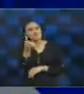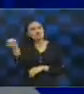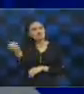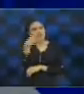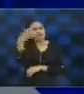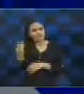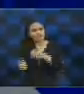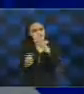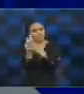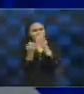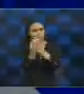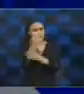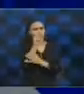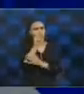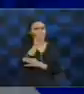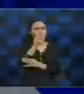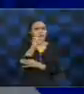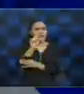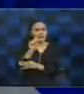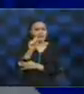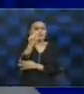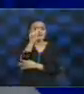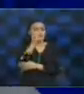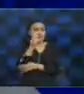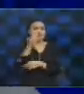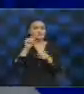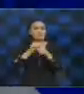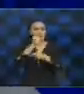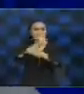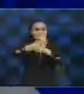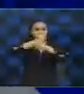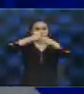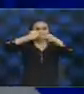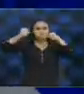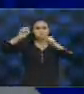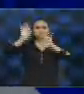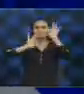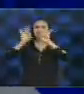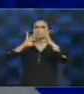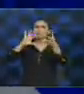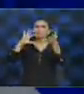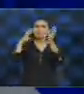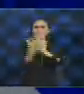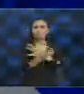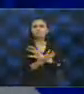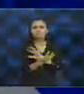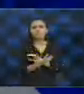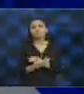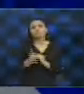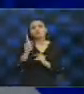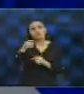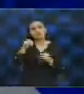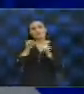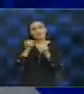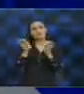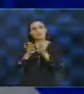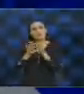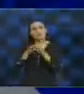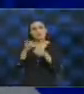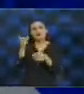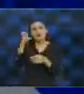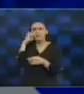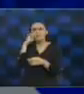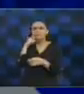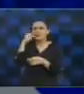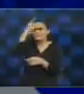e 15 entre ampliadas e reformadas. Pagamos, recuperando as perdas inflacionárias e